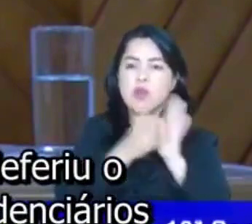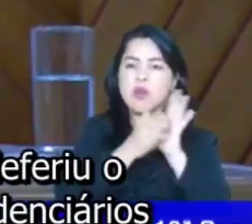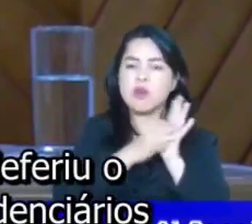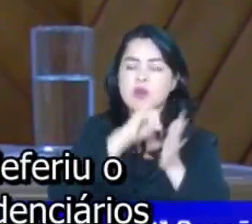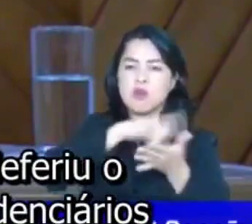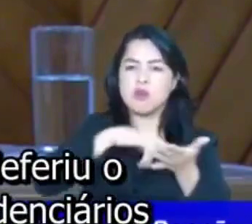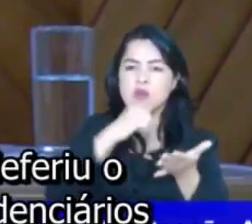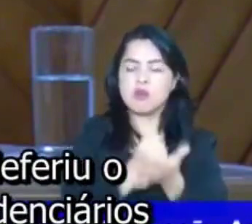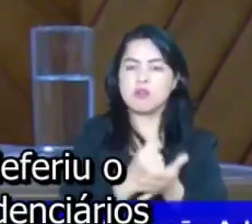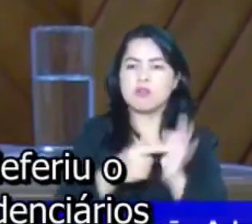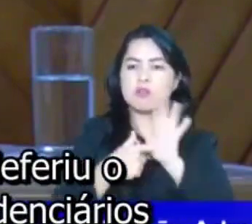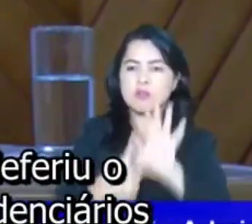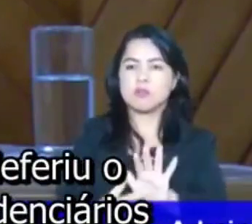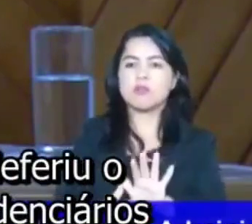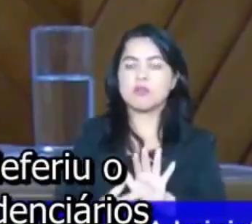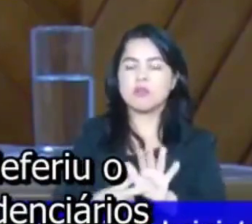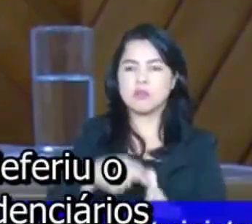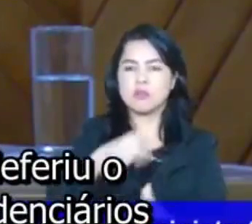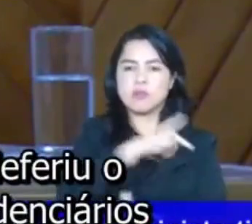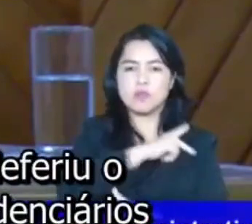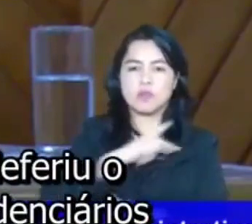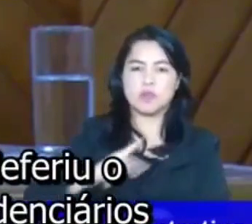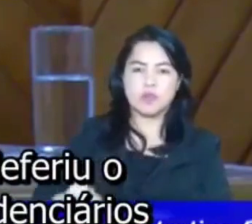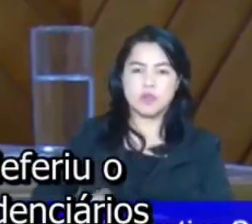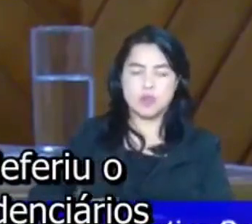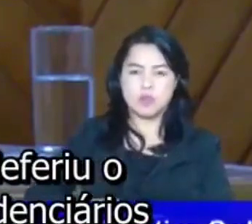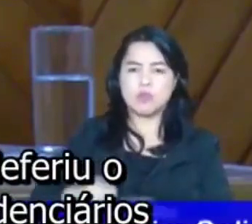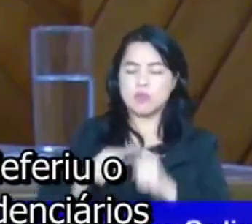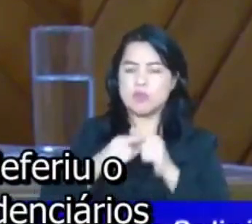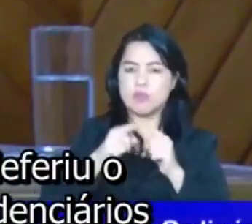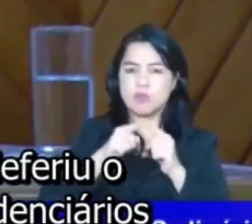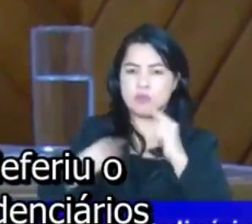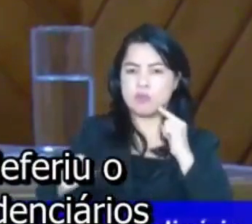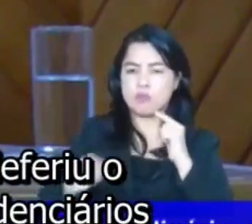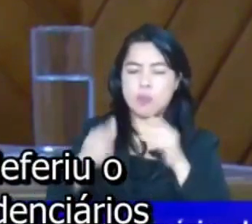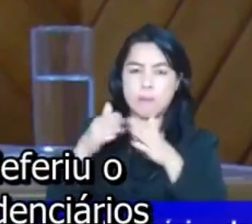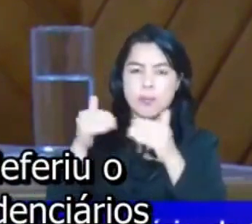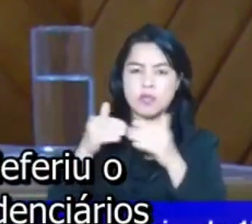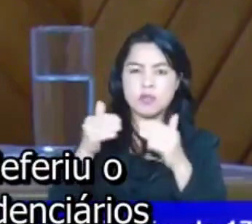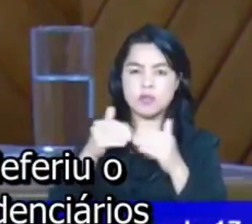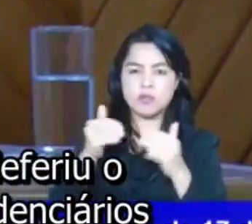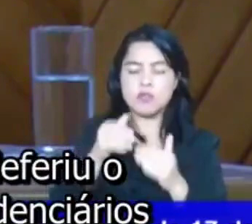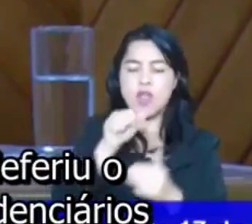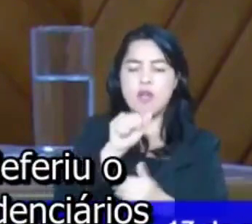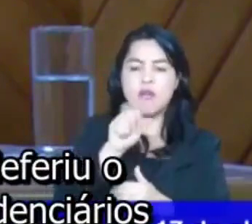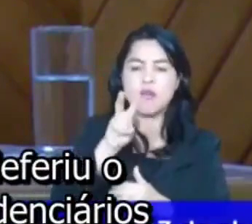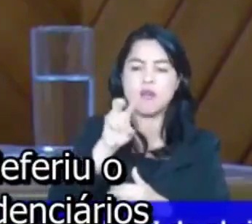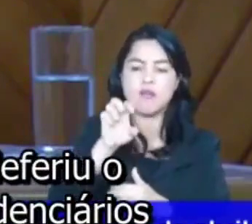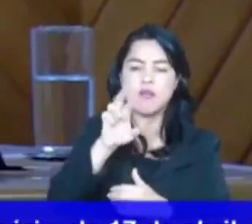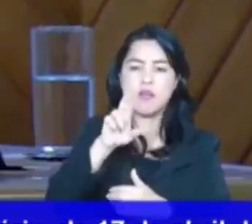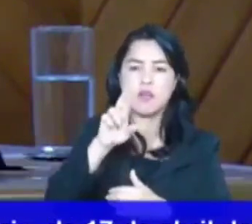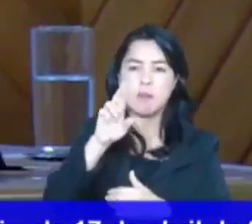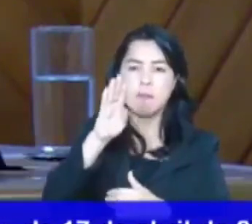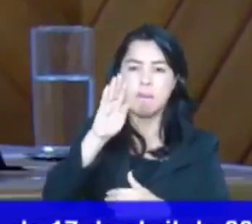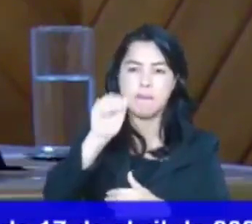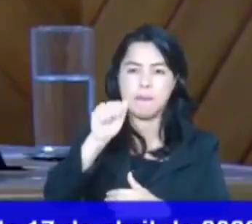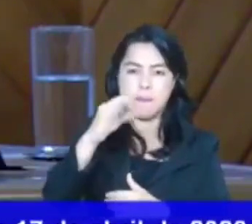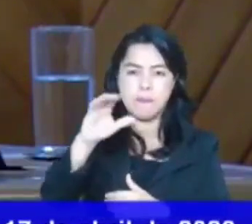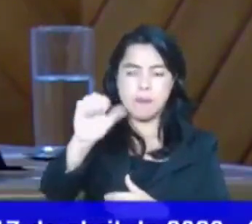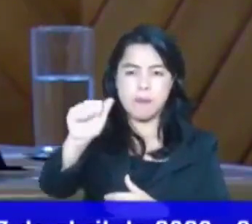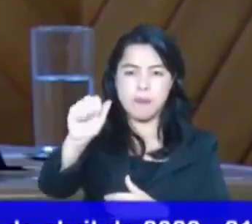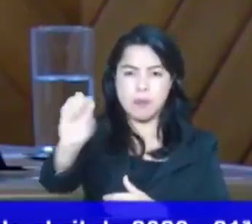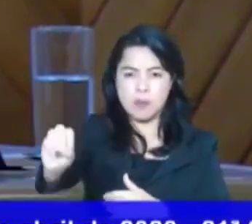da presidência, que indeferiu pedido de averbação de tempo de serviço para fins previdenciários